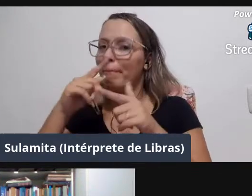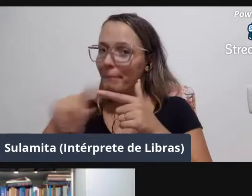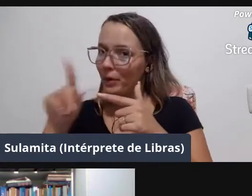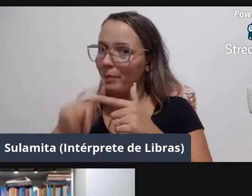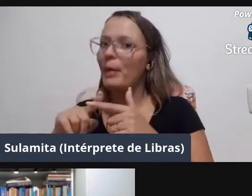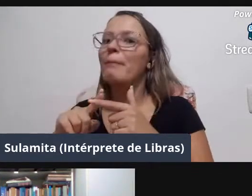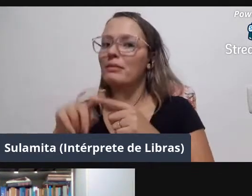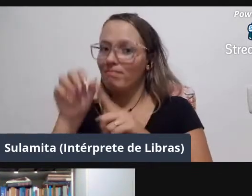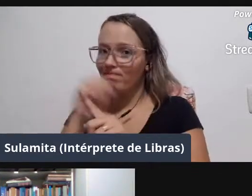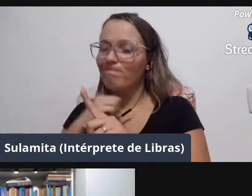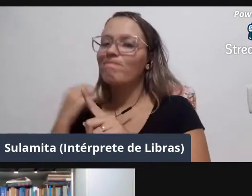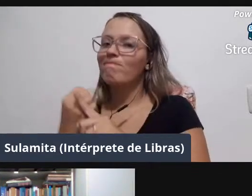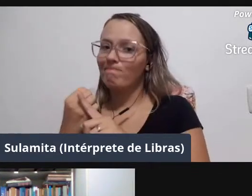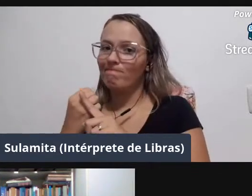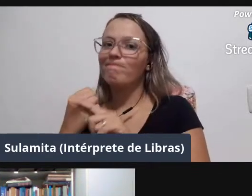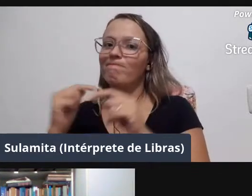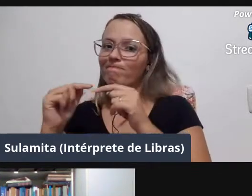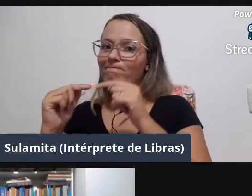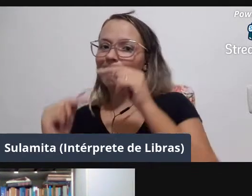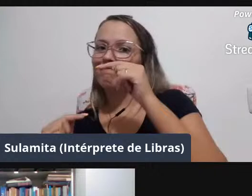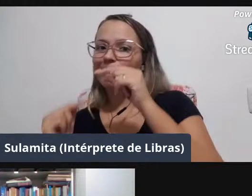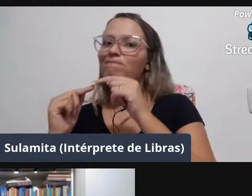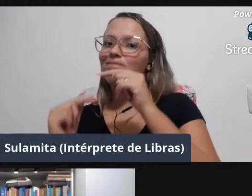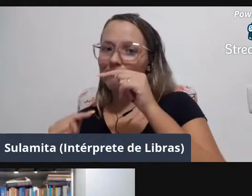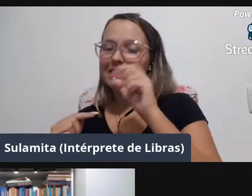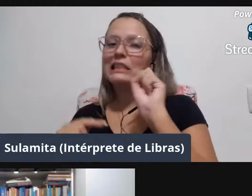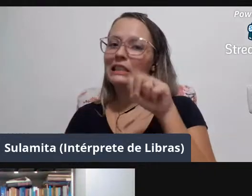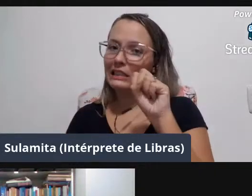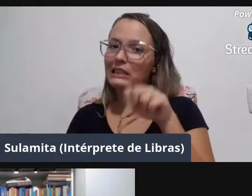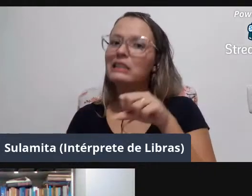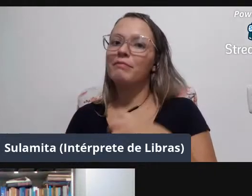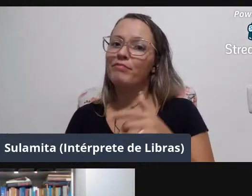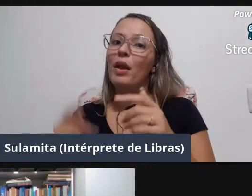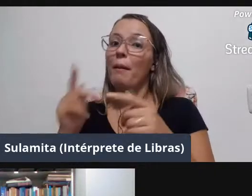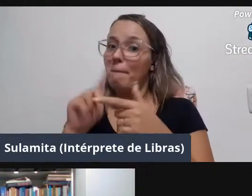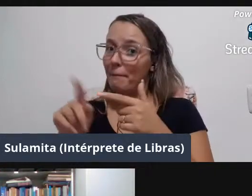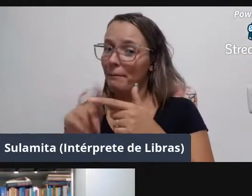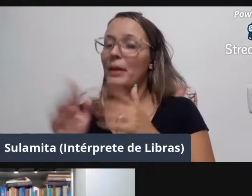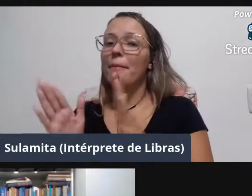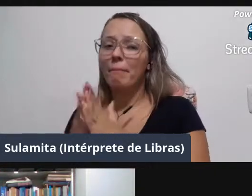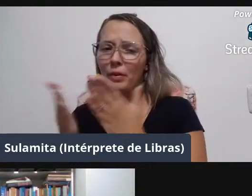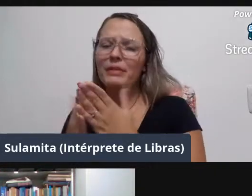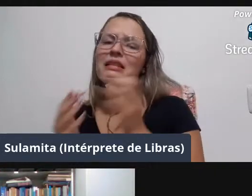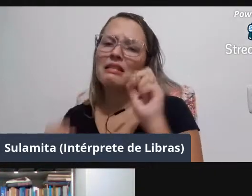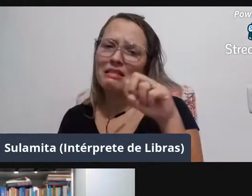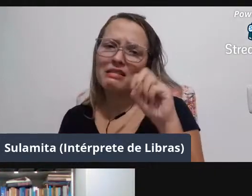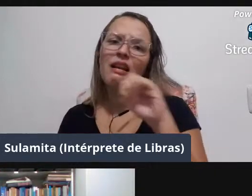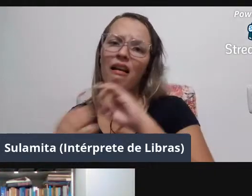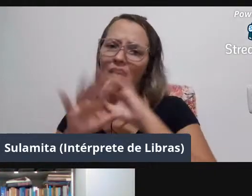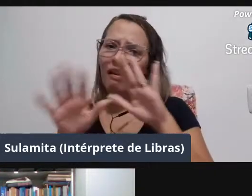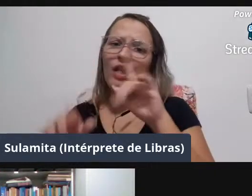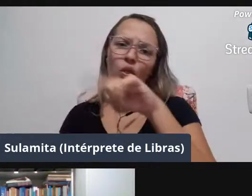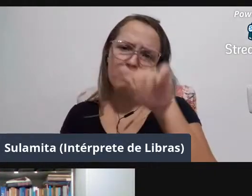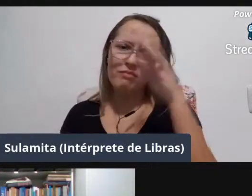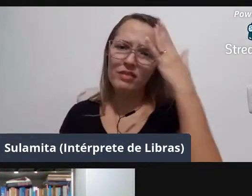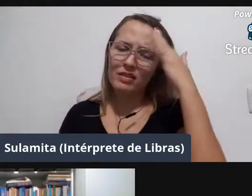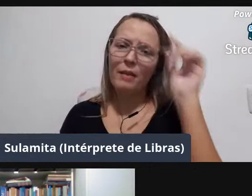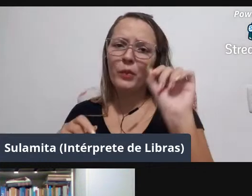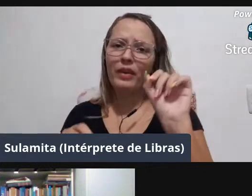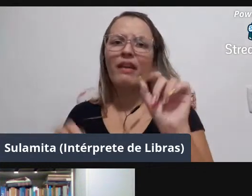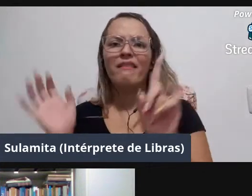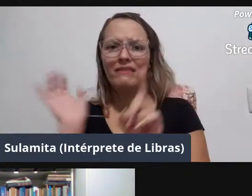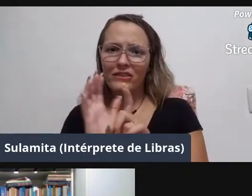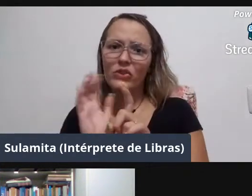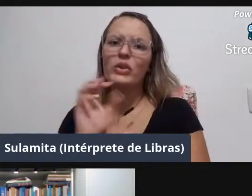desigualdade social e racial, o problema é a pobreza, né? Claro, tudo isso tem um impacto e eu,